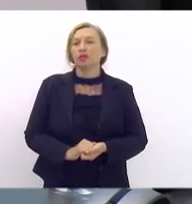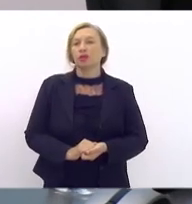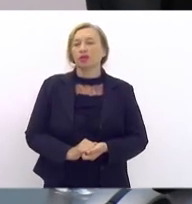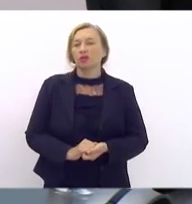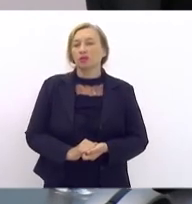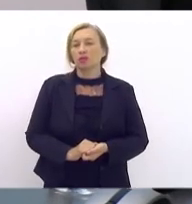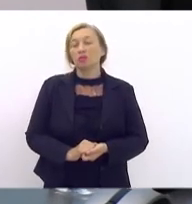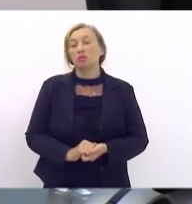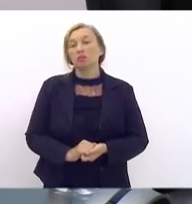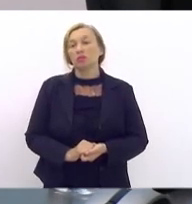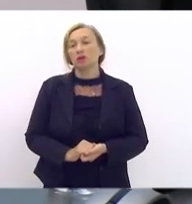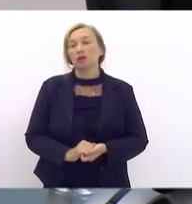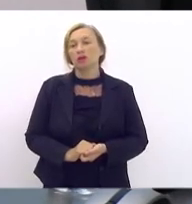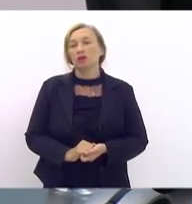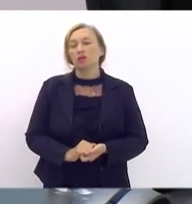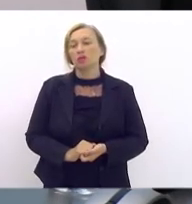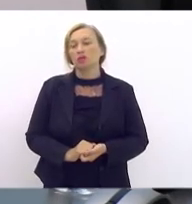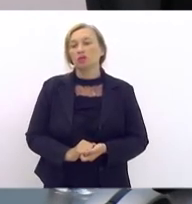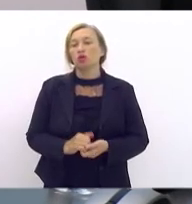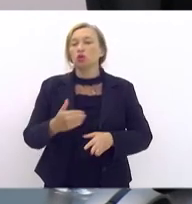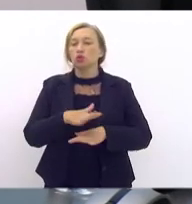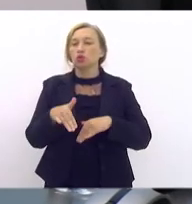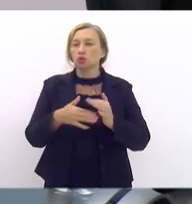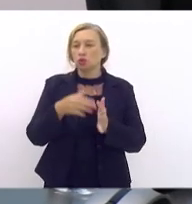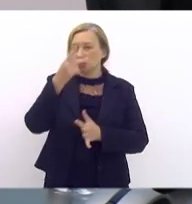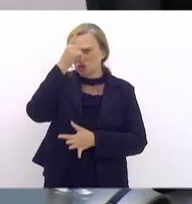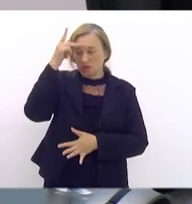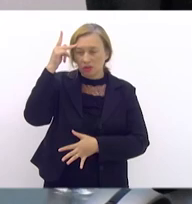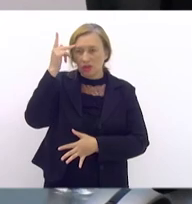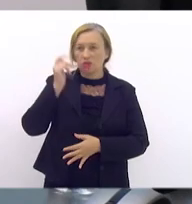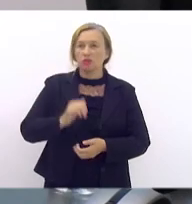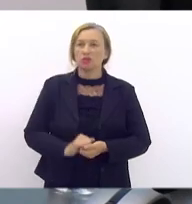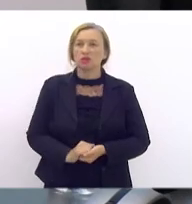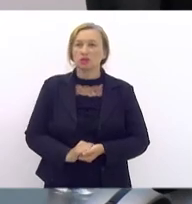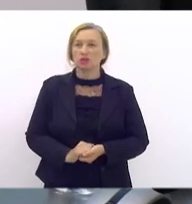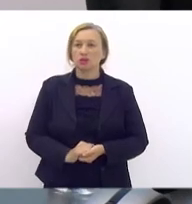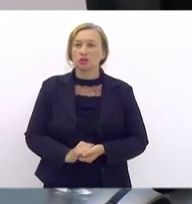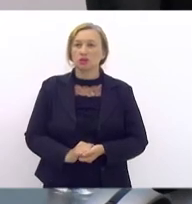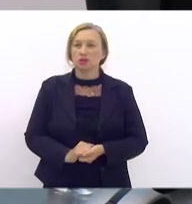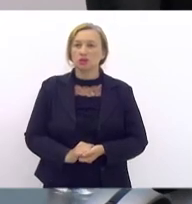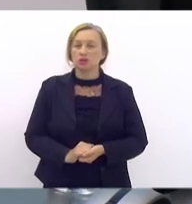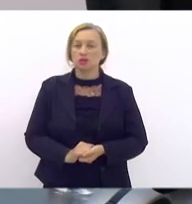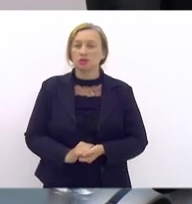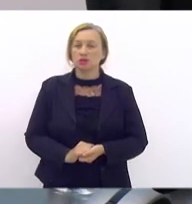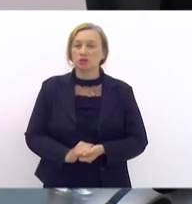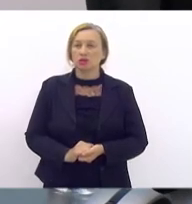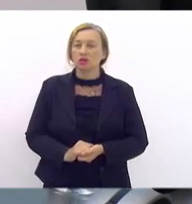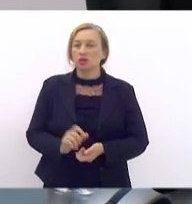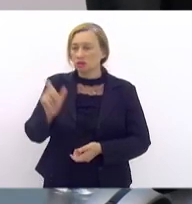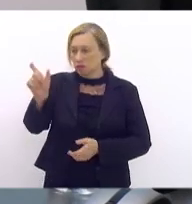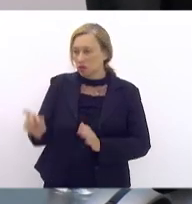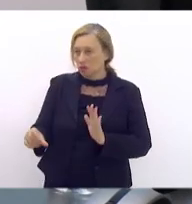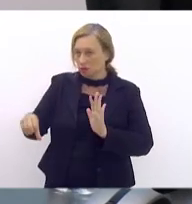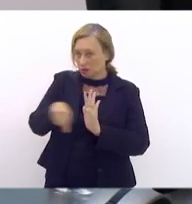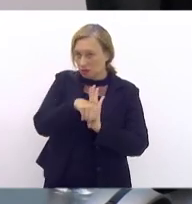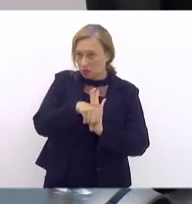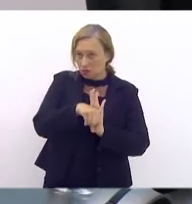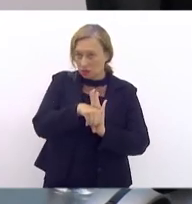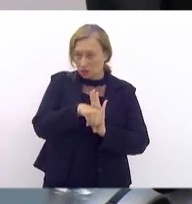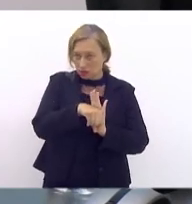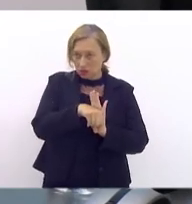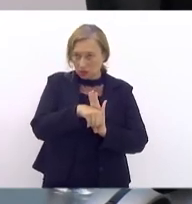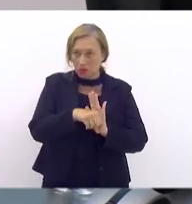Tecnicamente ocorrer é que todas as pessoas que porventura fossem suspeitas ou passassem pela delegacia